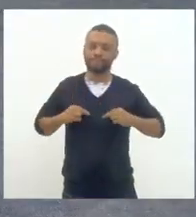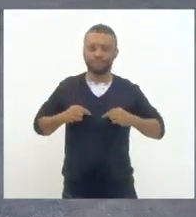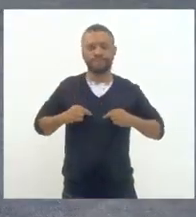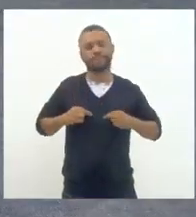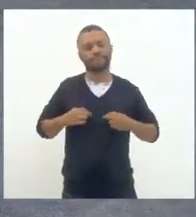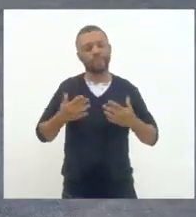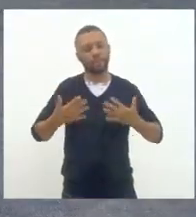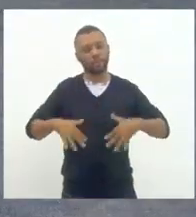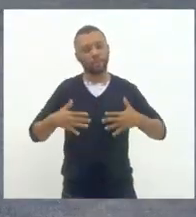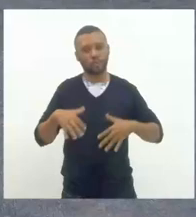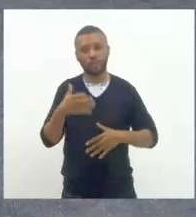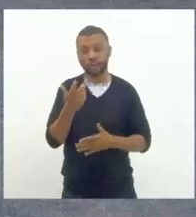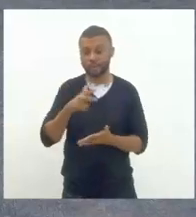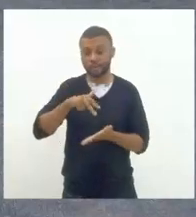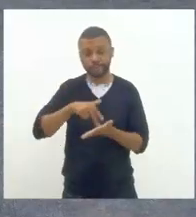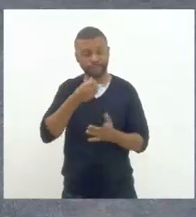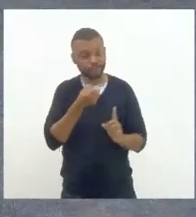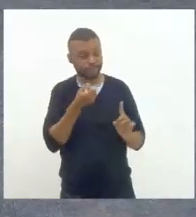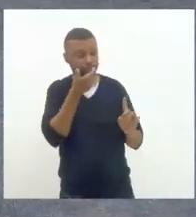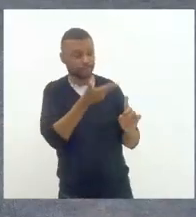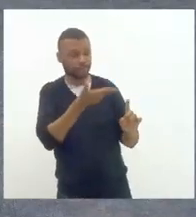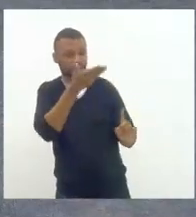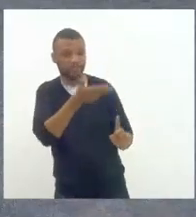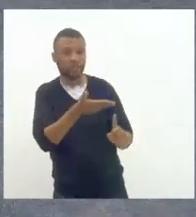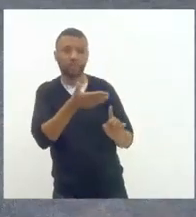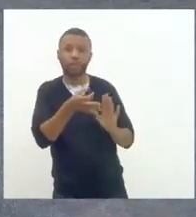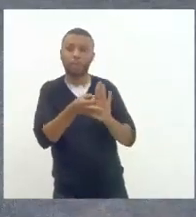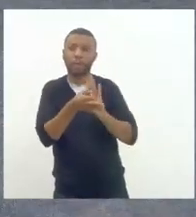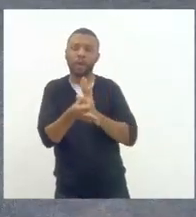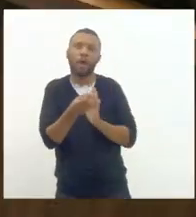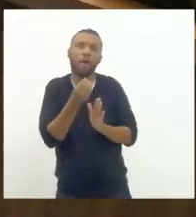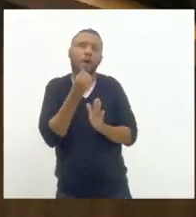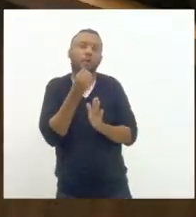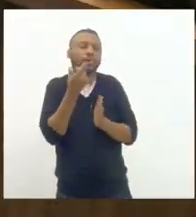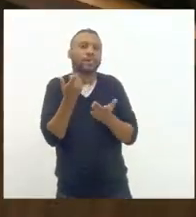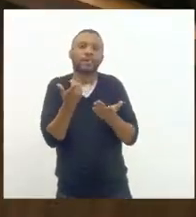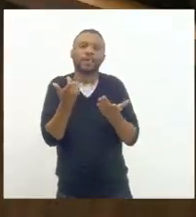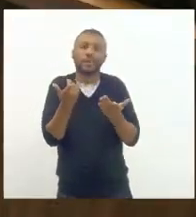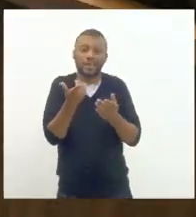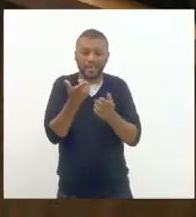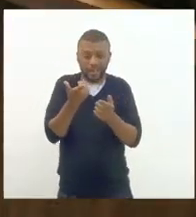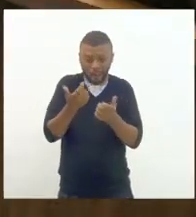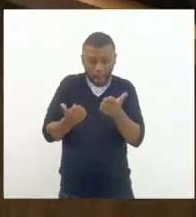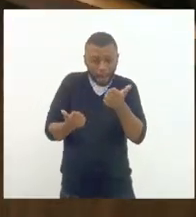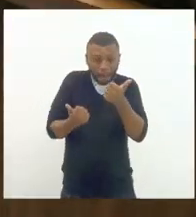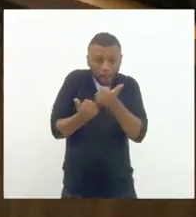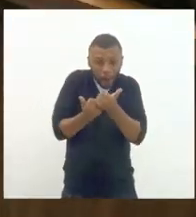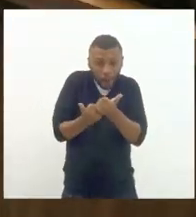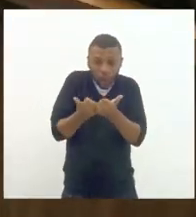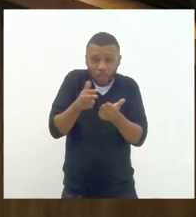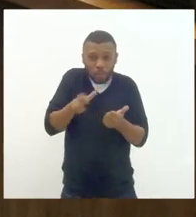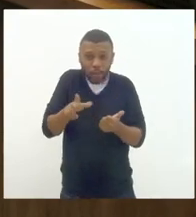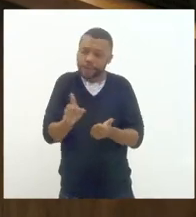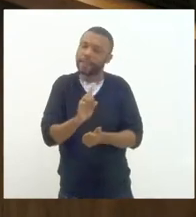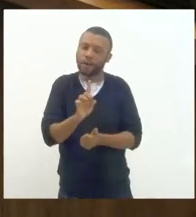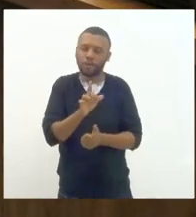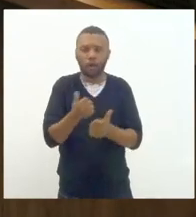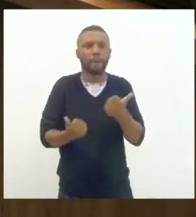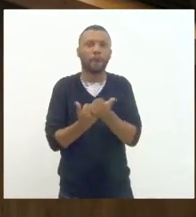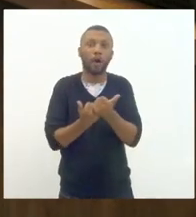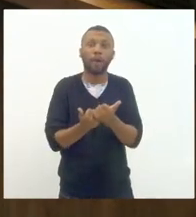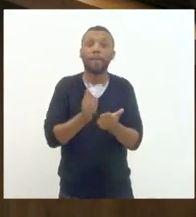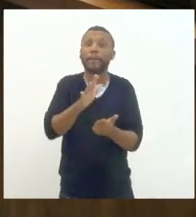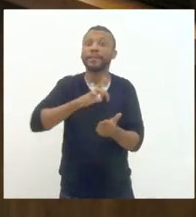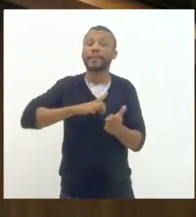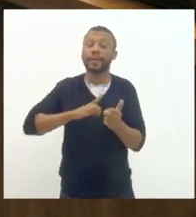aqui falar para Vossa Excelência que o parecer, obviamente, não teria como não ser favorável, mas ele traz três